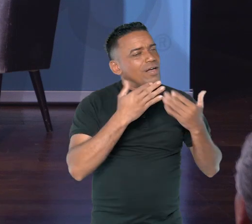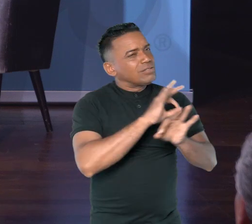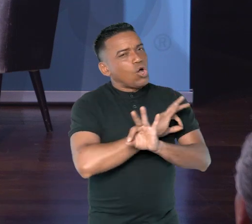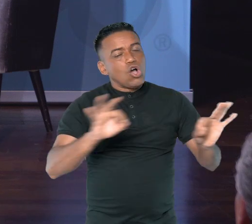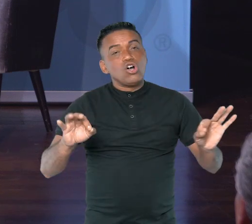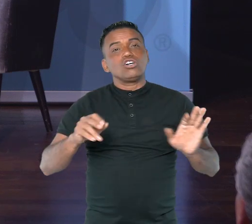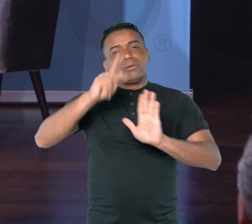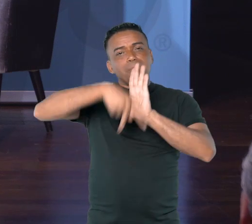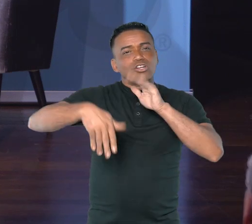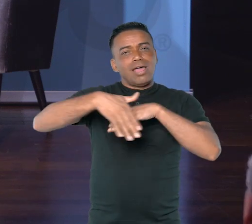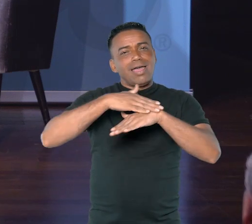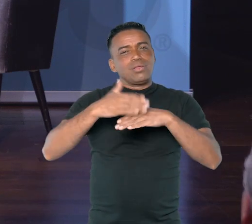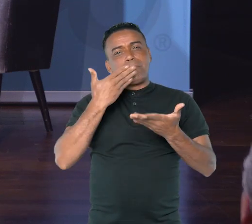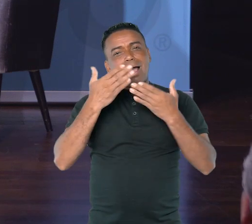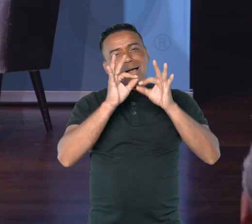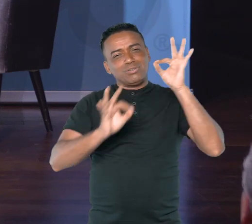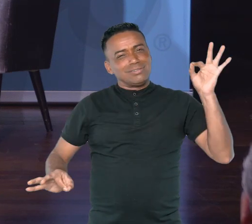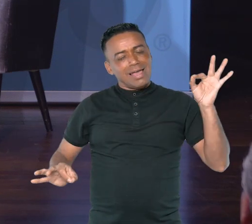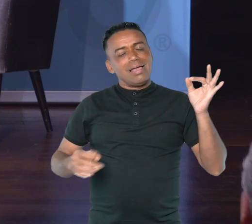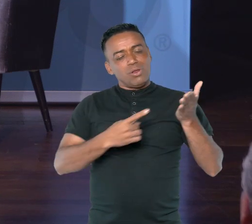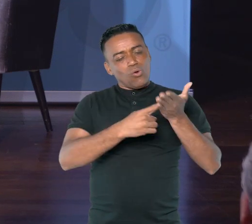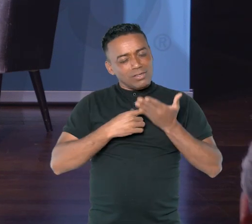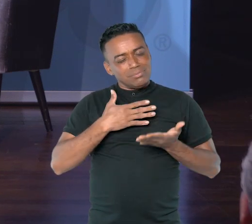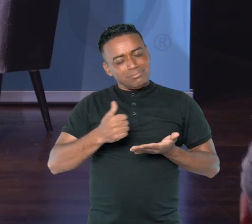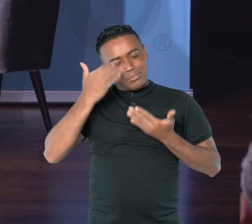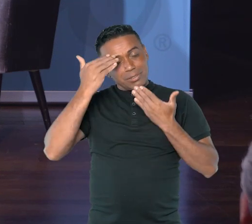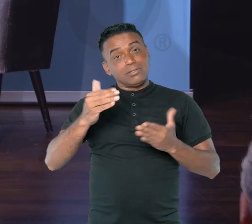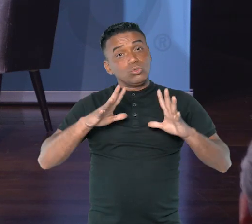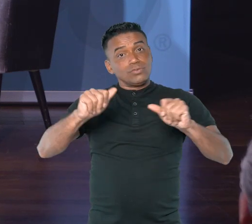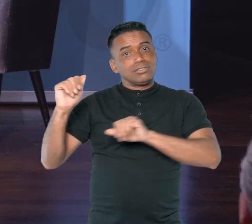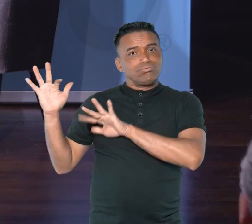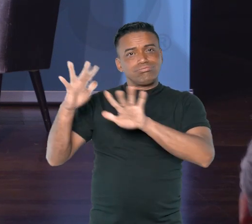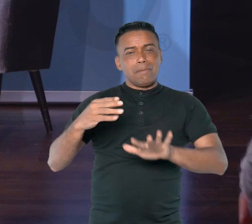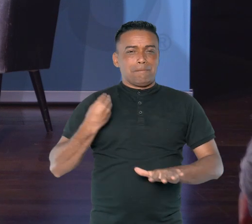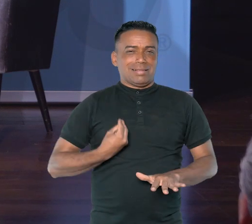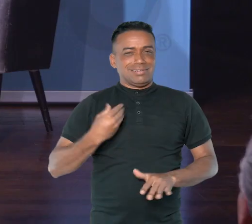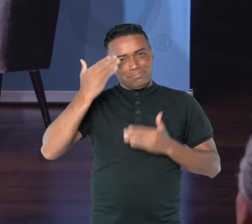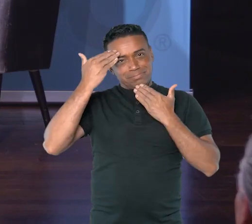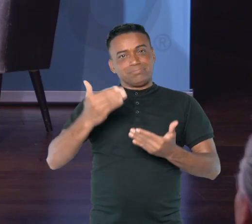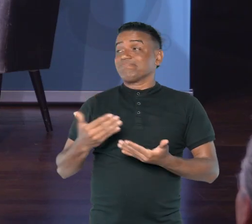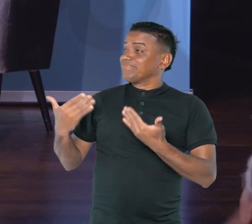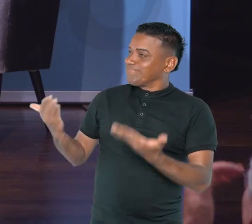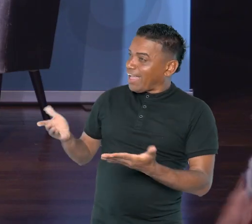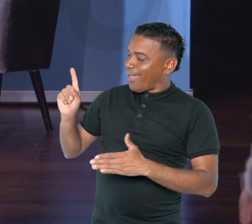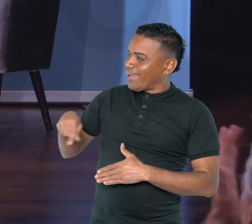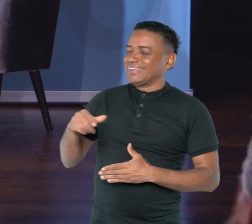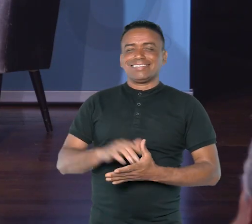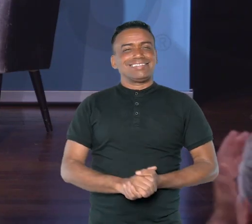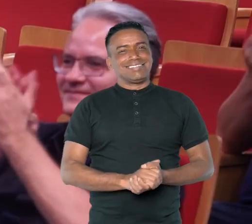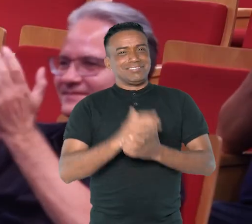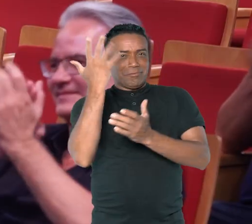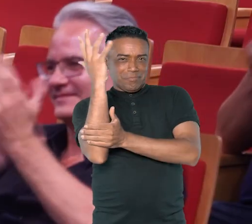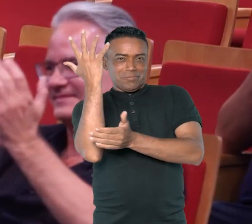conversa. Obrigada ao Sempre um Papo pelo convite. Obrigada a todos vocês pela presença. É isso.